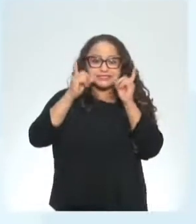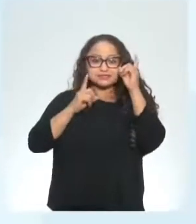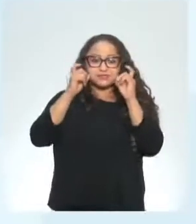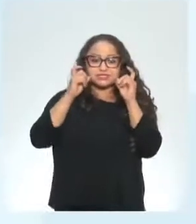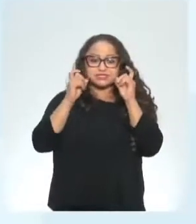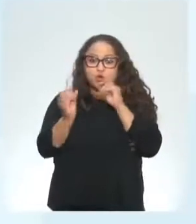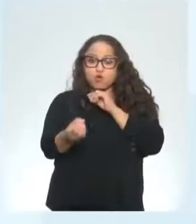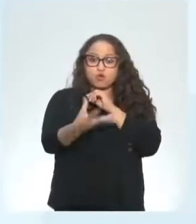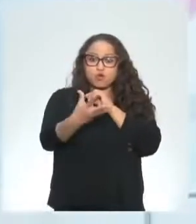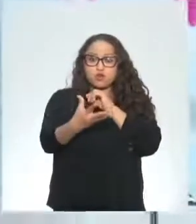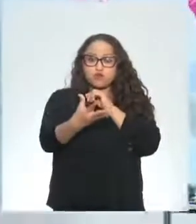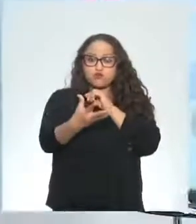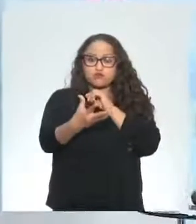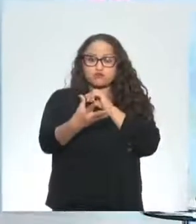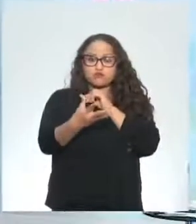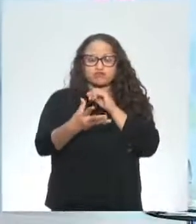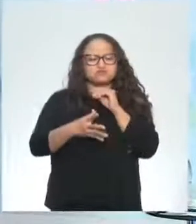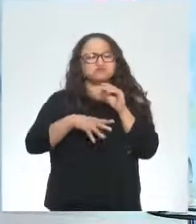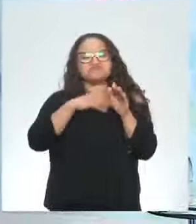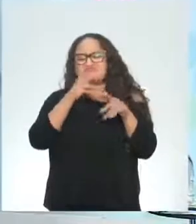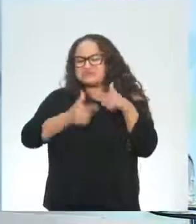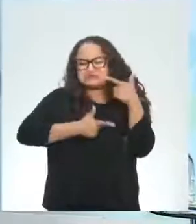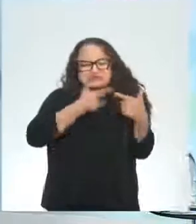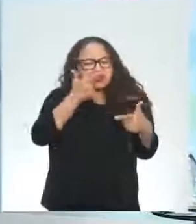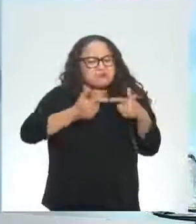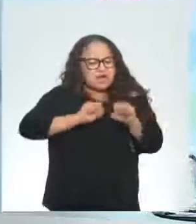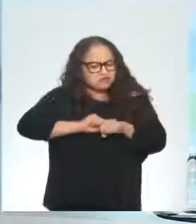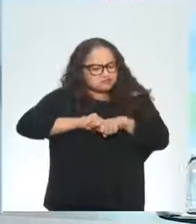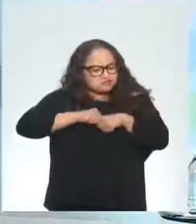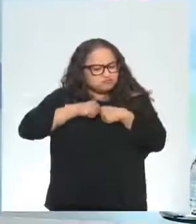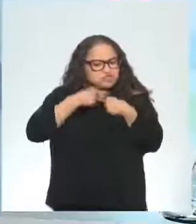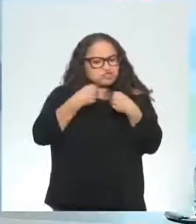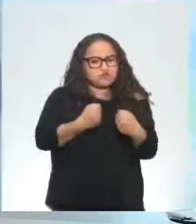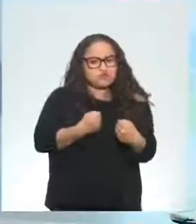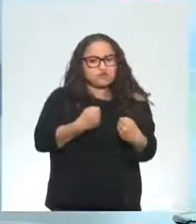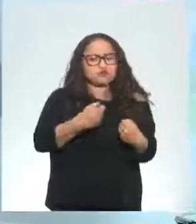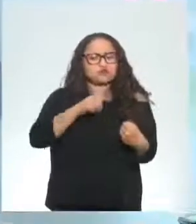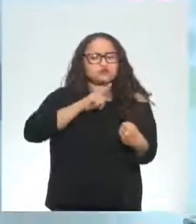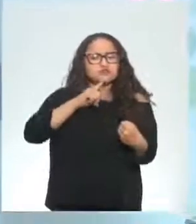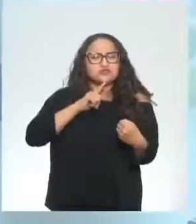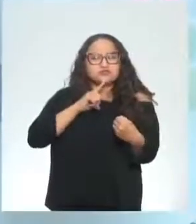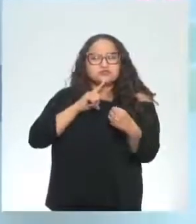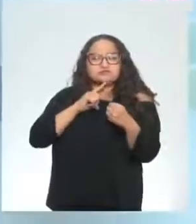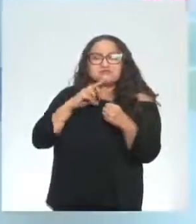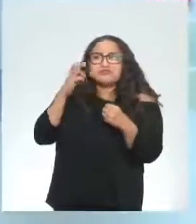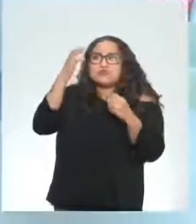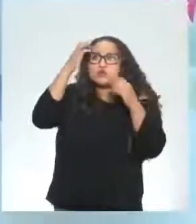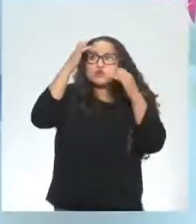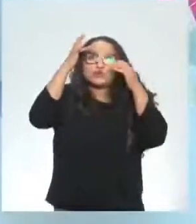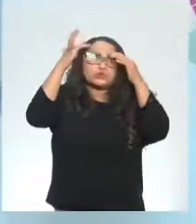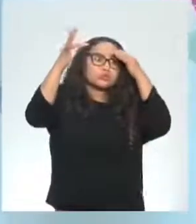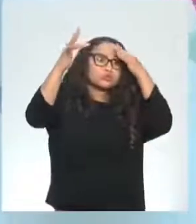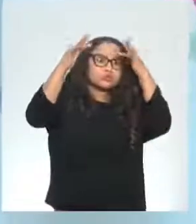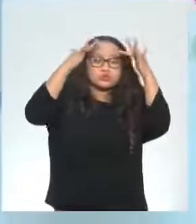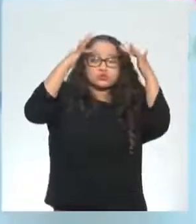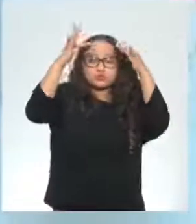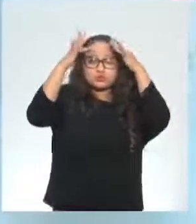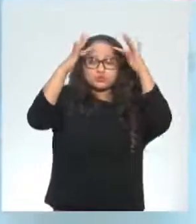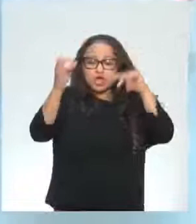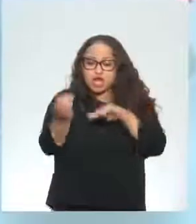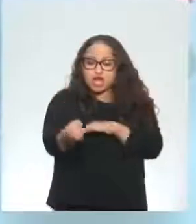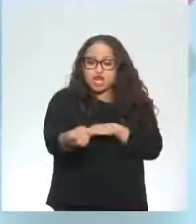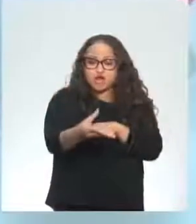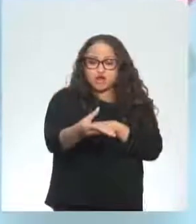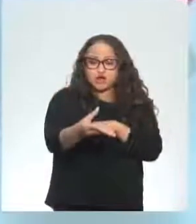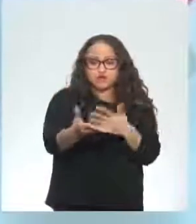ou seja, todo o trabalho, o esforço que eu tenho para criar uma obra totalmente inédita, uma